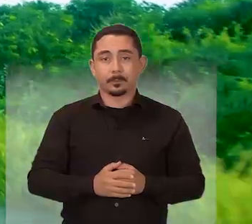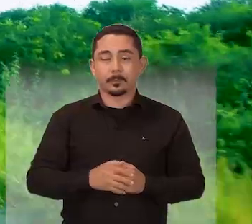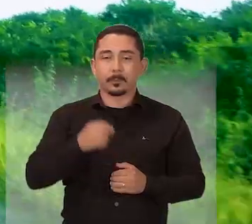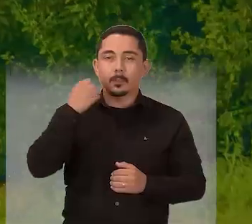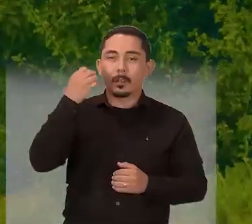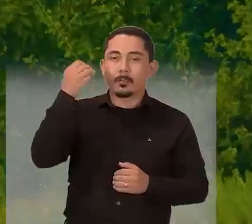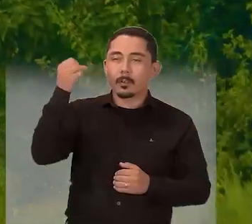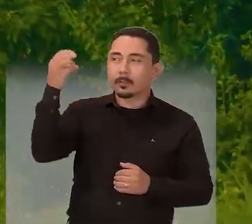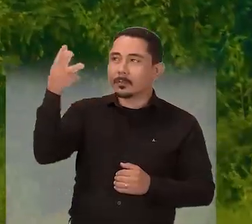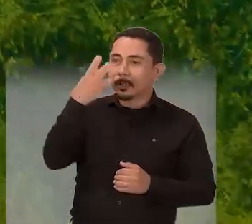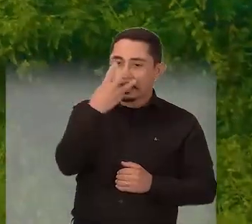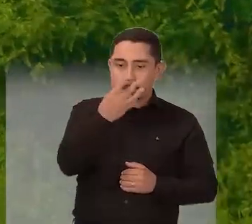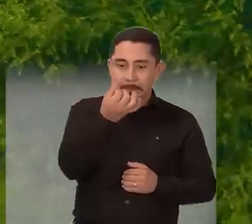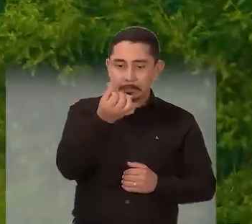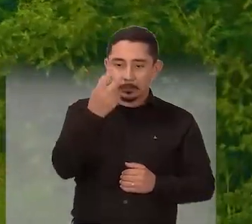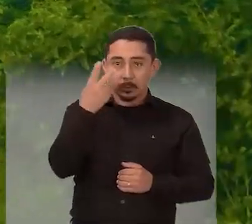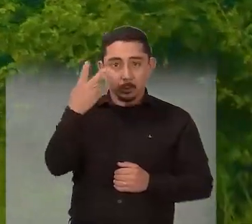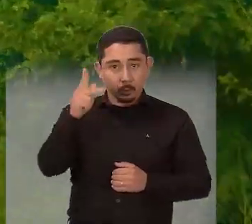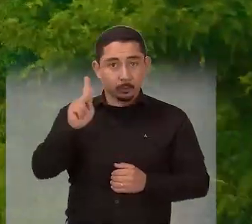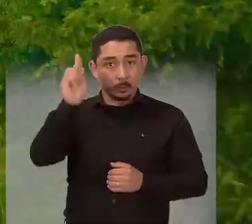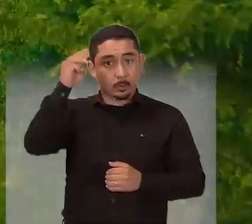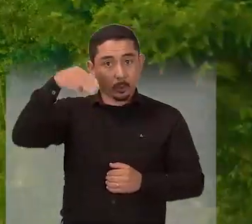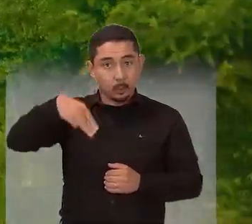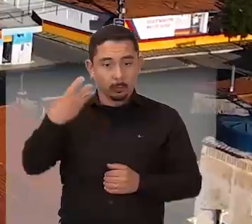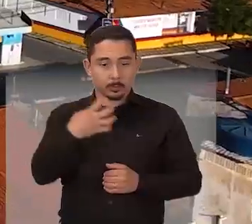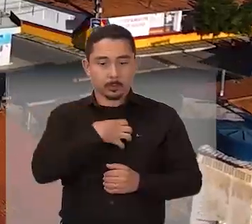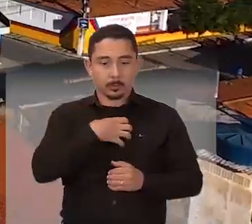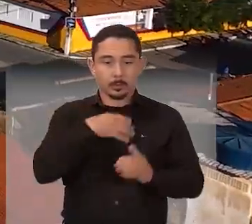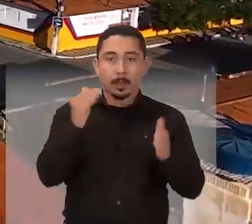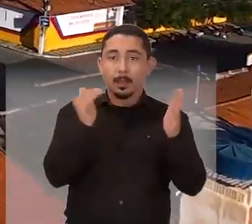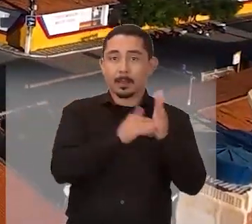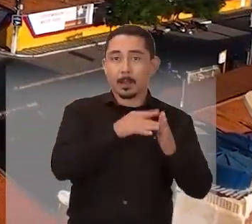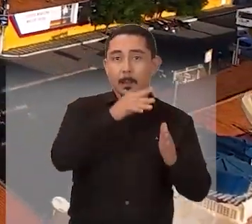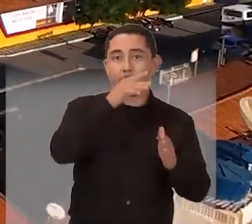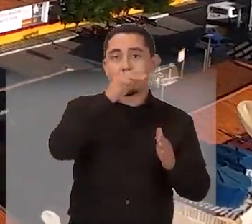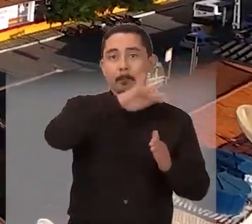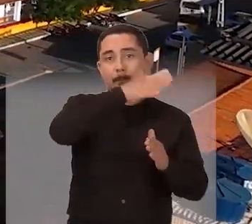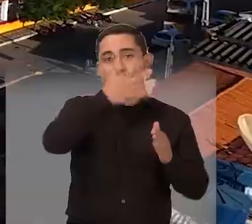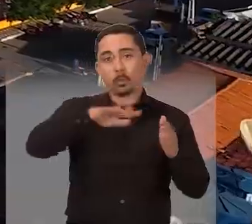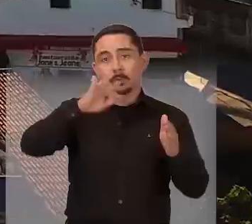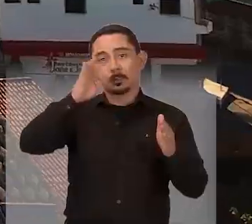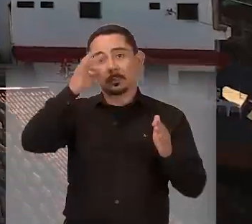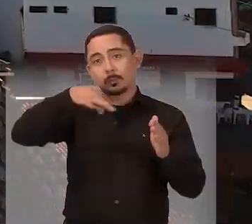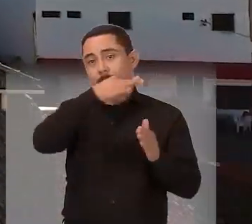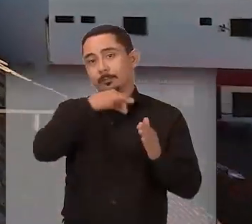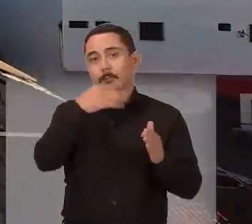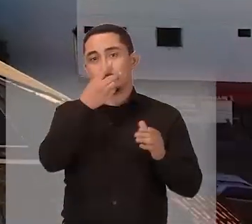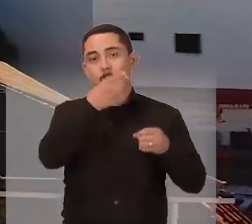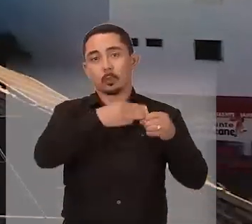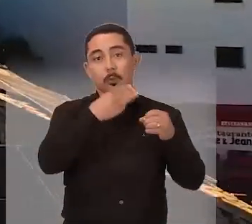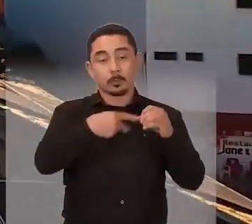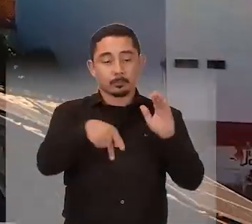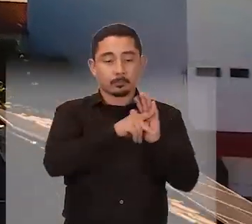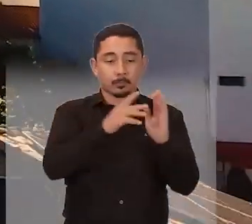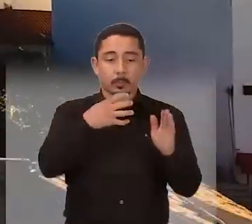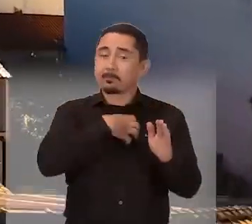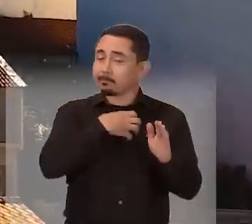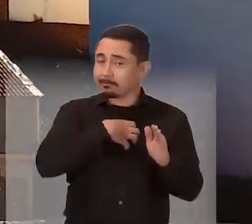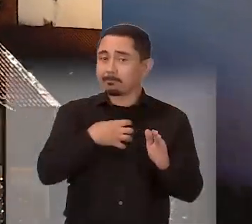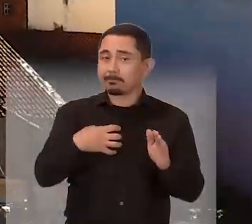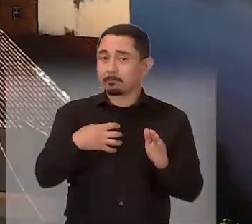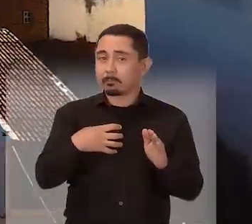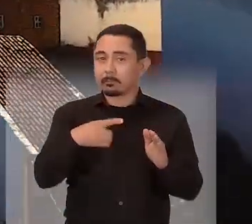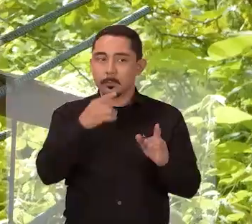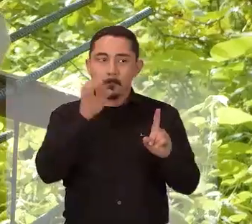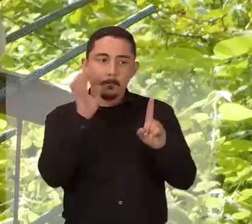Viajamos 362 quilômetros de Salvador até Monte Santo, município do Sertão Baiano, para acompanhar